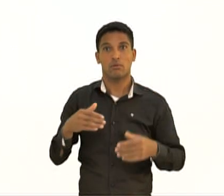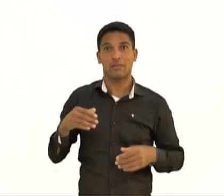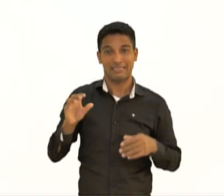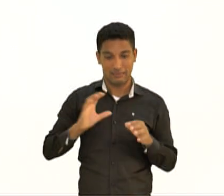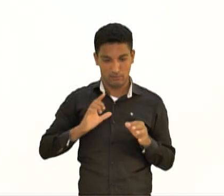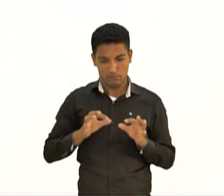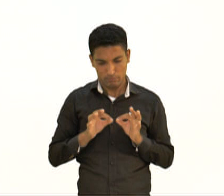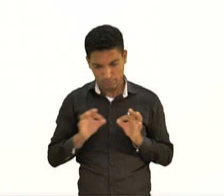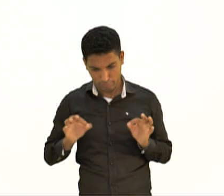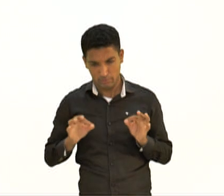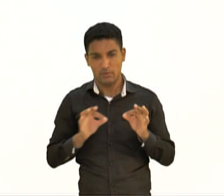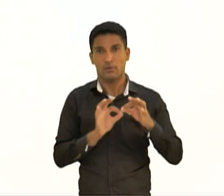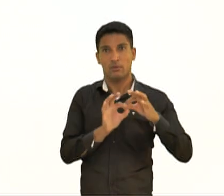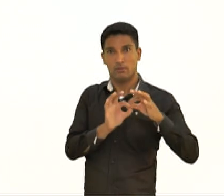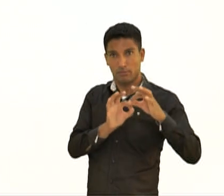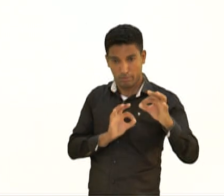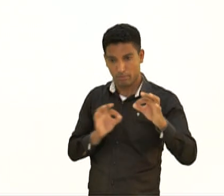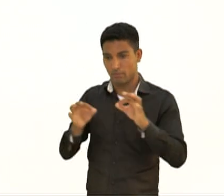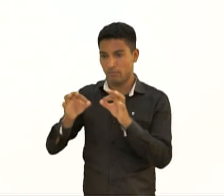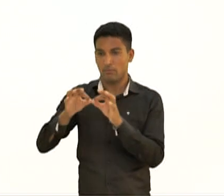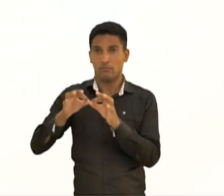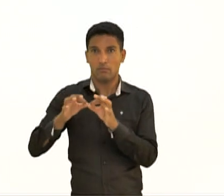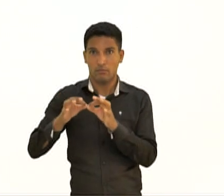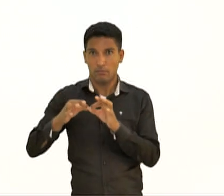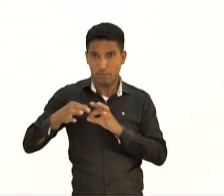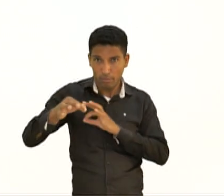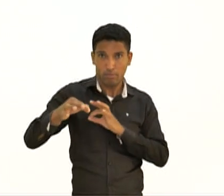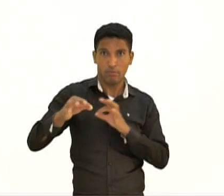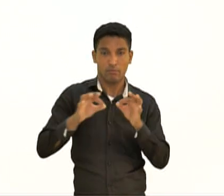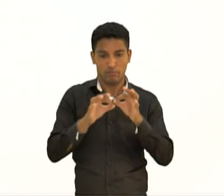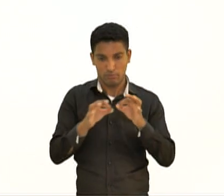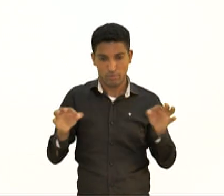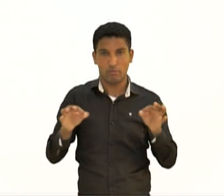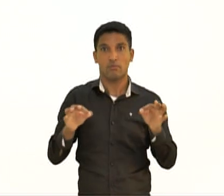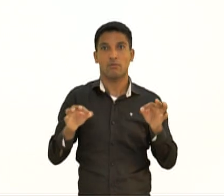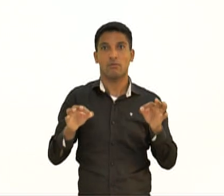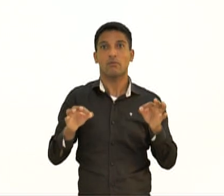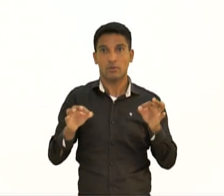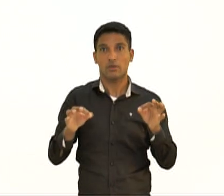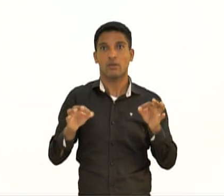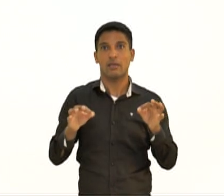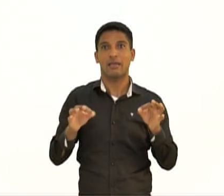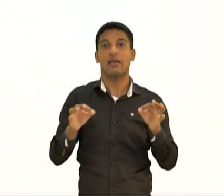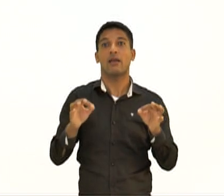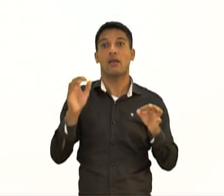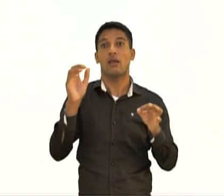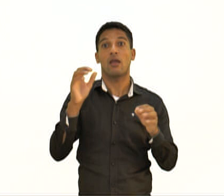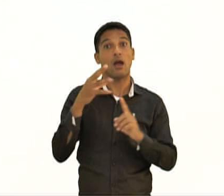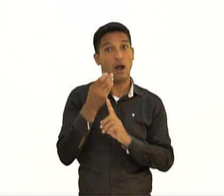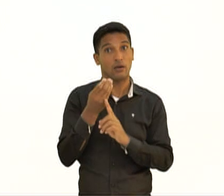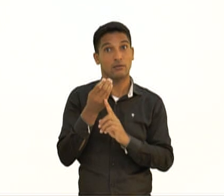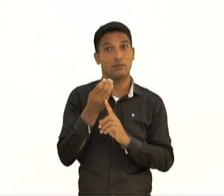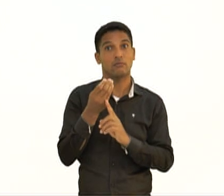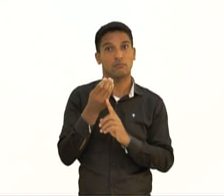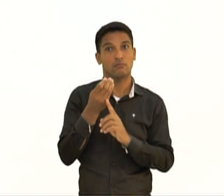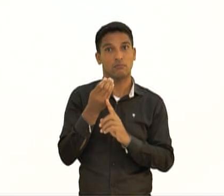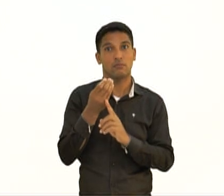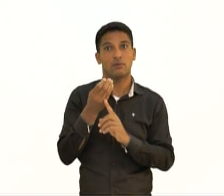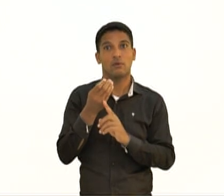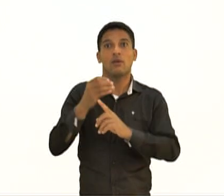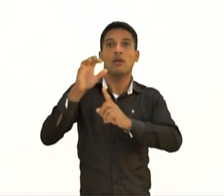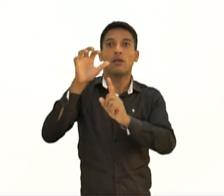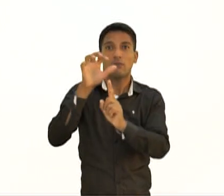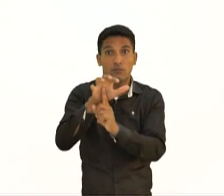geométricas. Surgido no início do século XX na França, abrangeu sobretudo as artes visuais e influenciou também